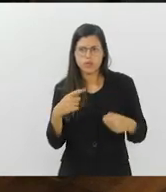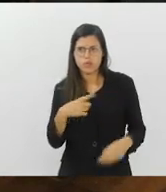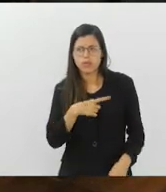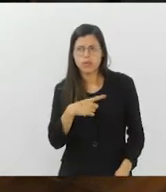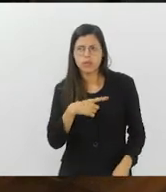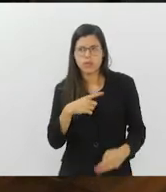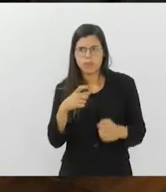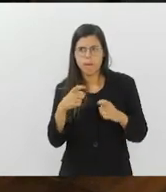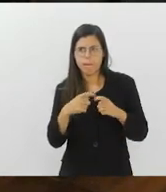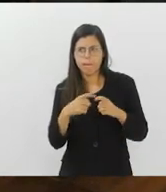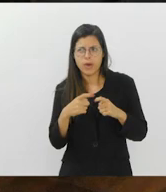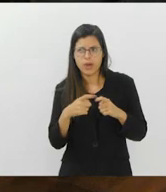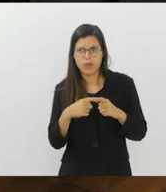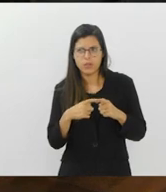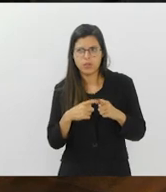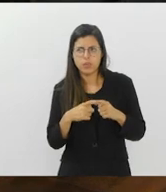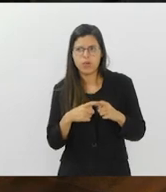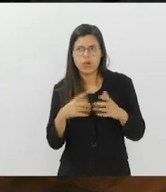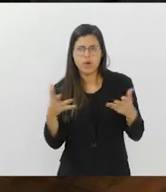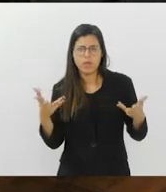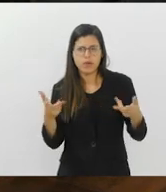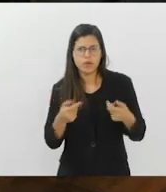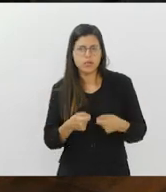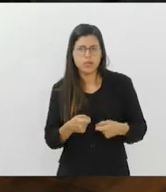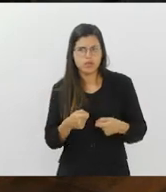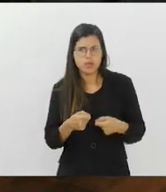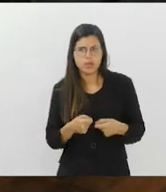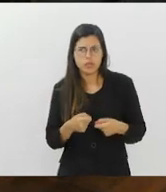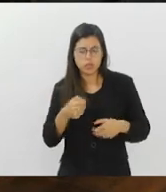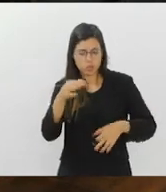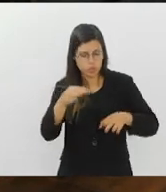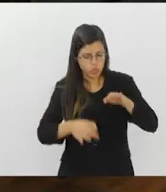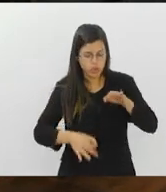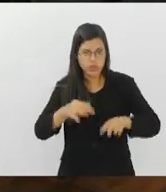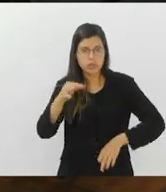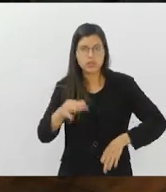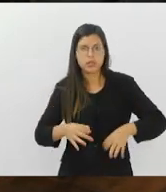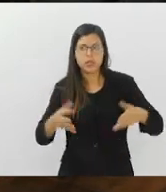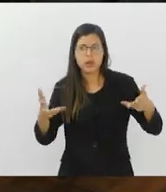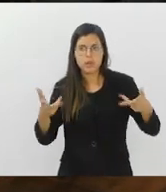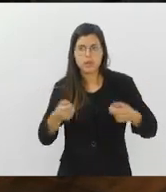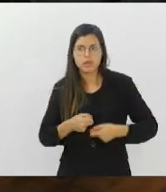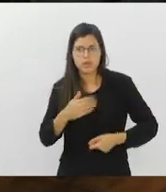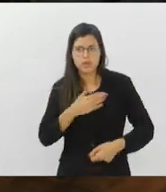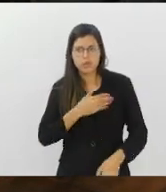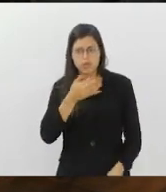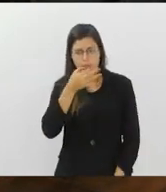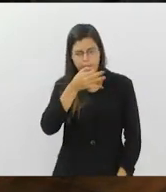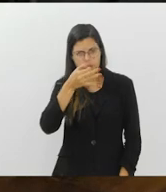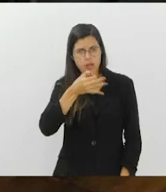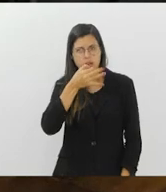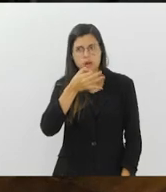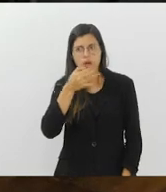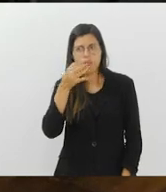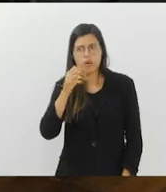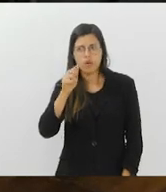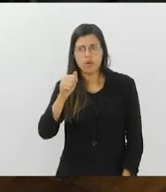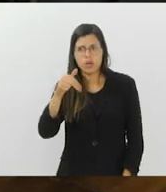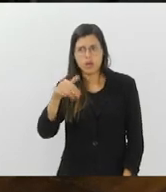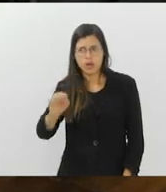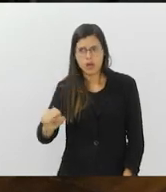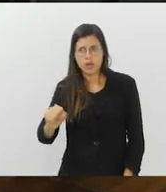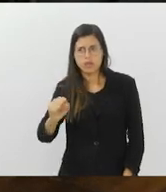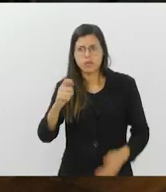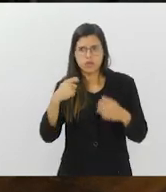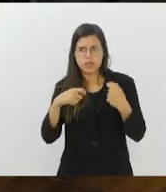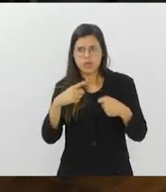tem que ter médicos capacitados, tem que ter juízes capacitados, na minha opinião, tá? E na ANS, até na ANS tem que